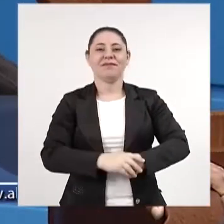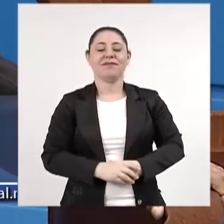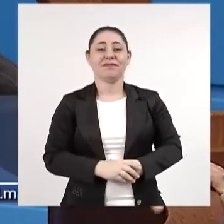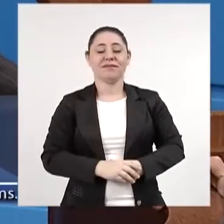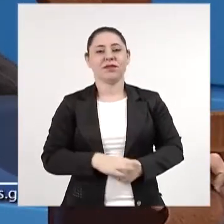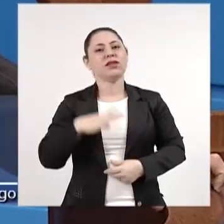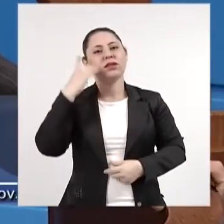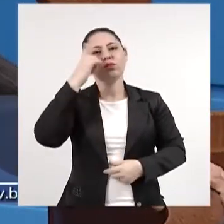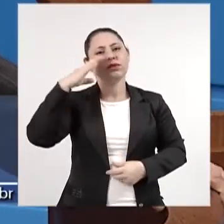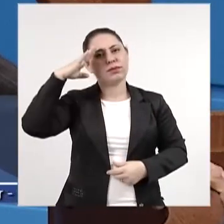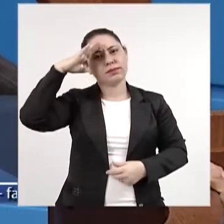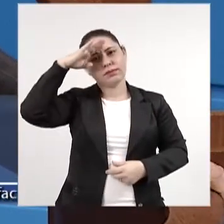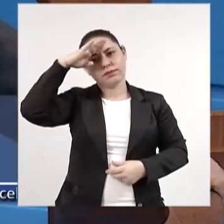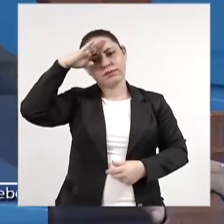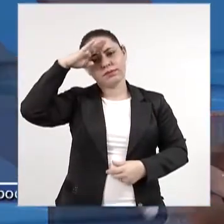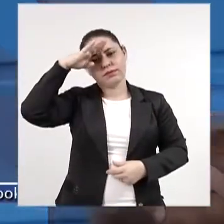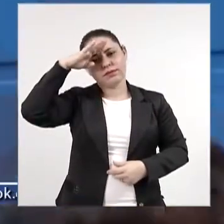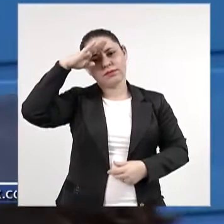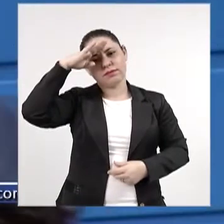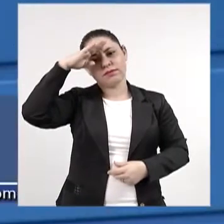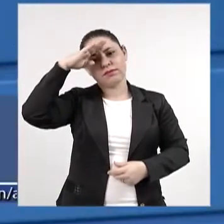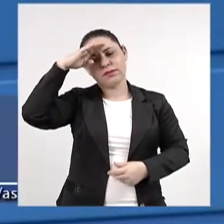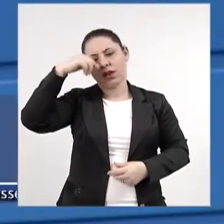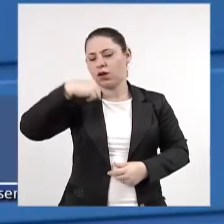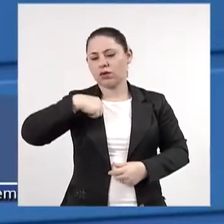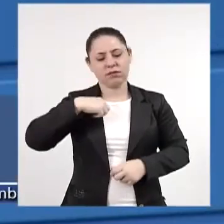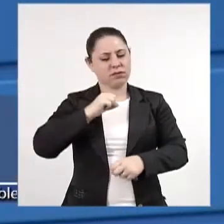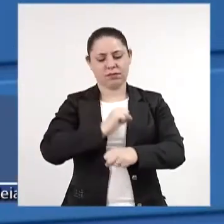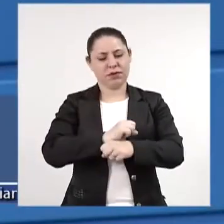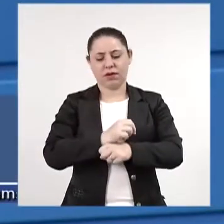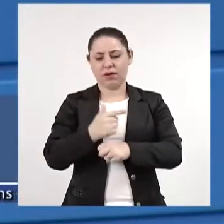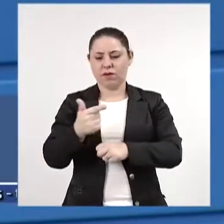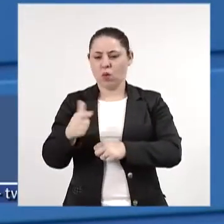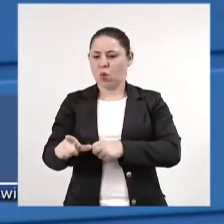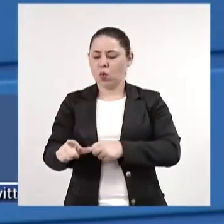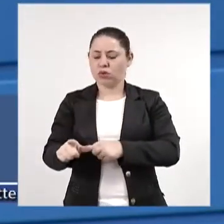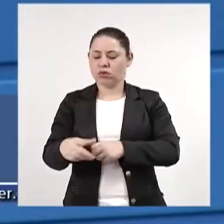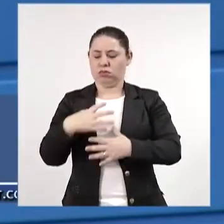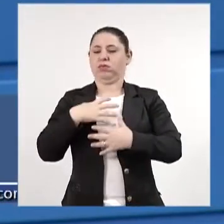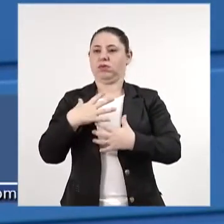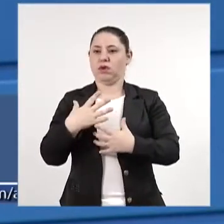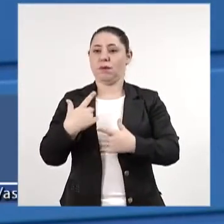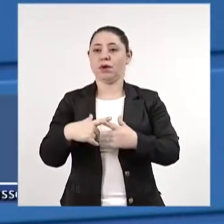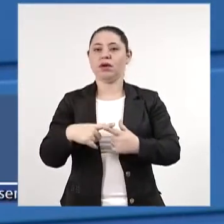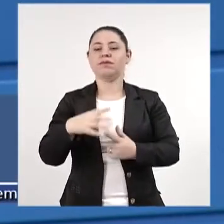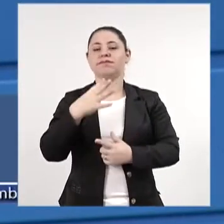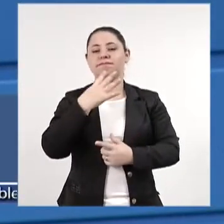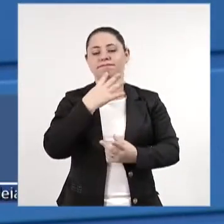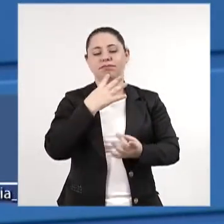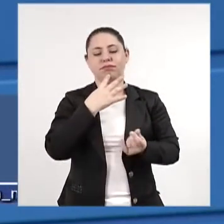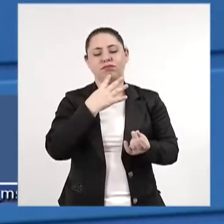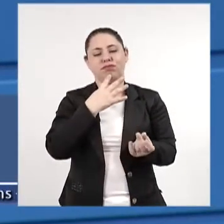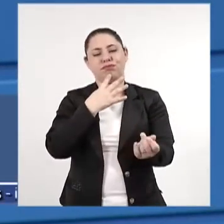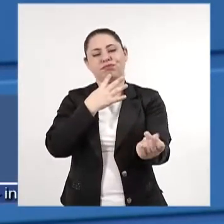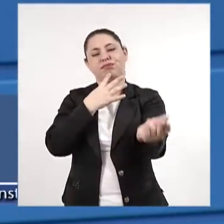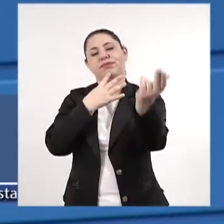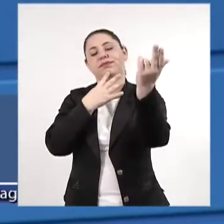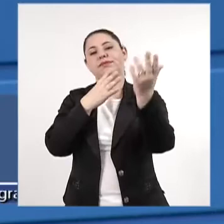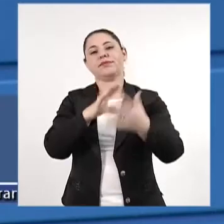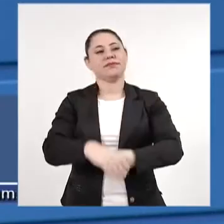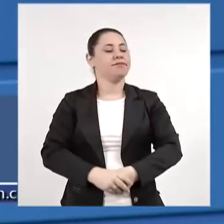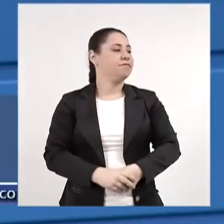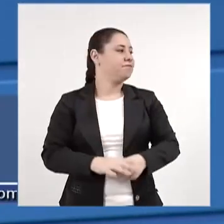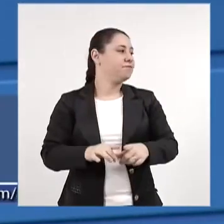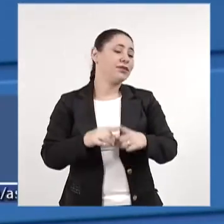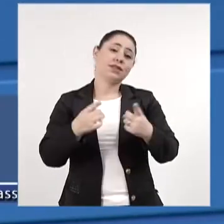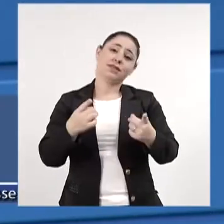Deputado Cabalmi, não esperava outra reação de Vossa Excelência, até porque eu o conheço há muito tempo. Mas,